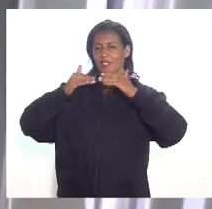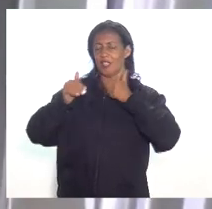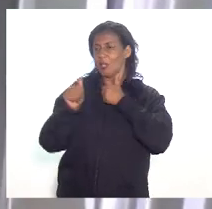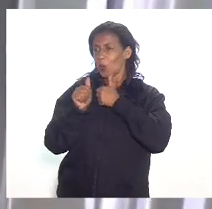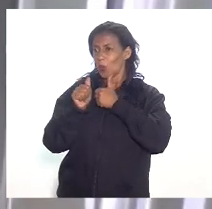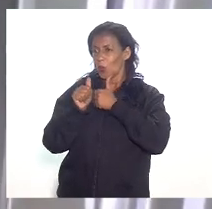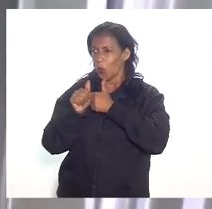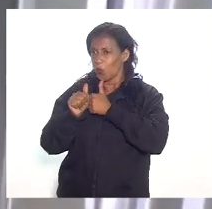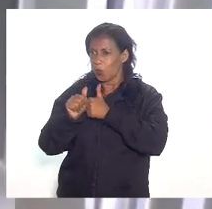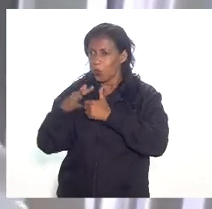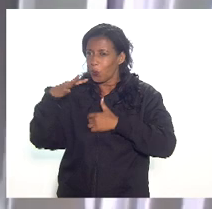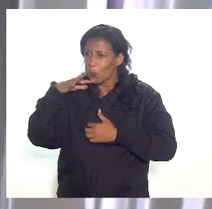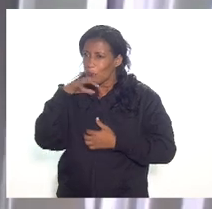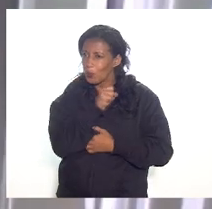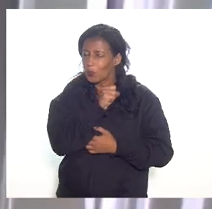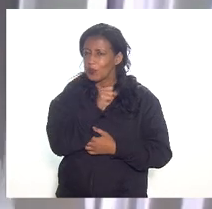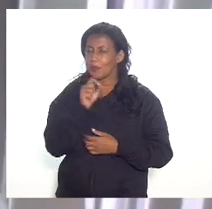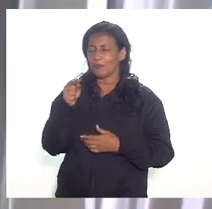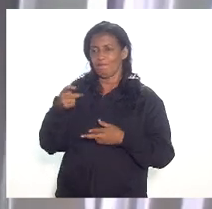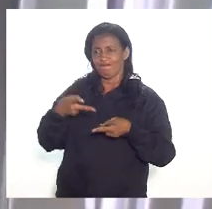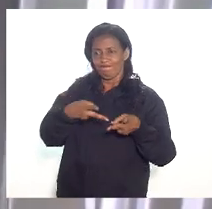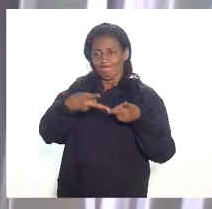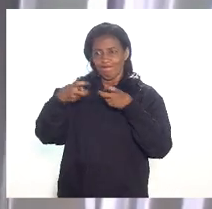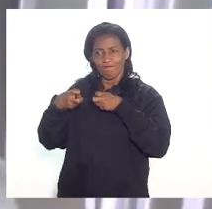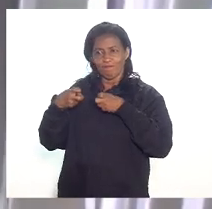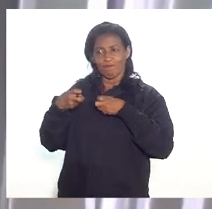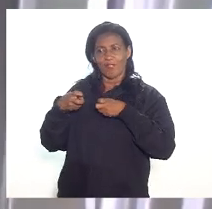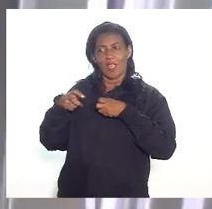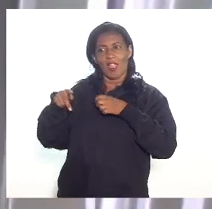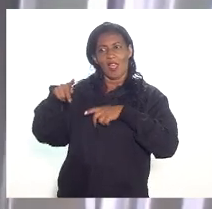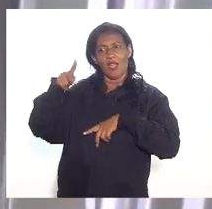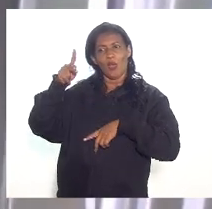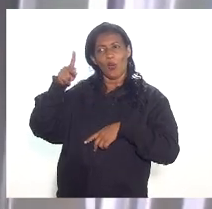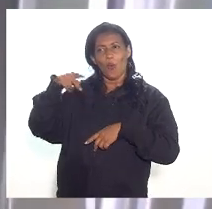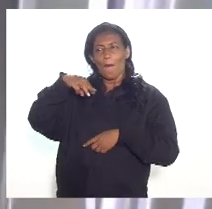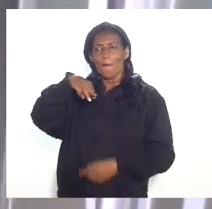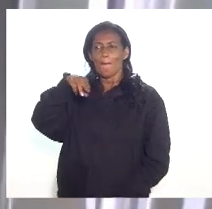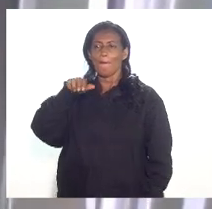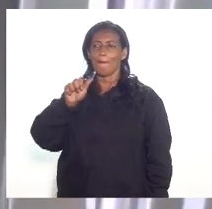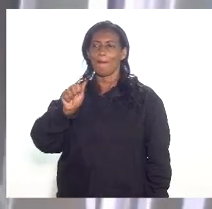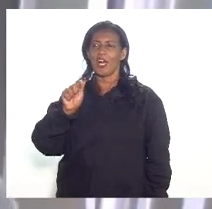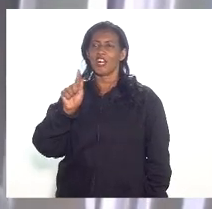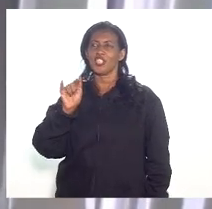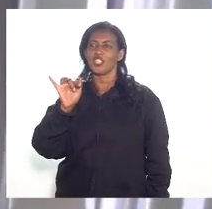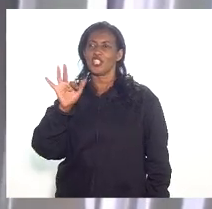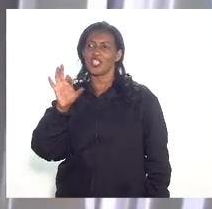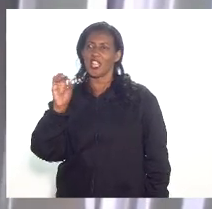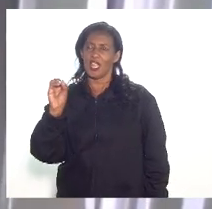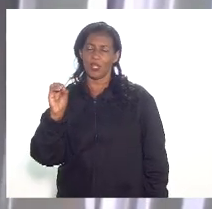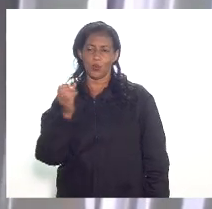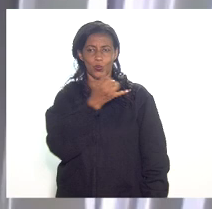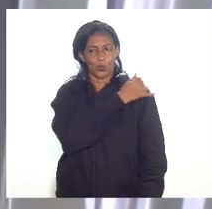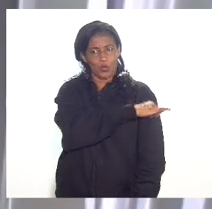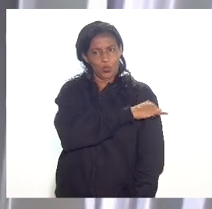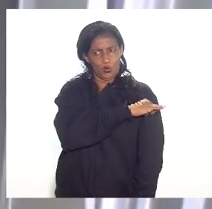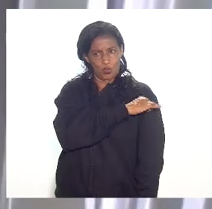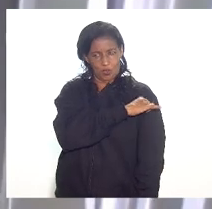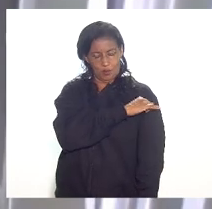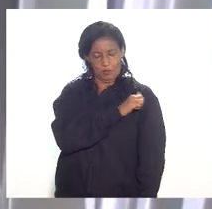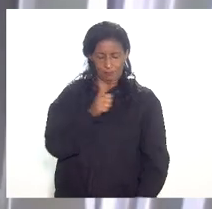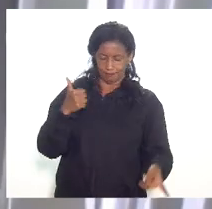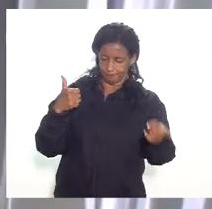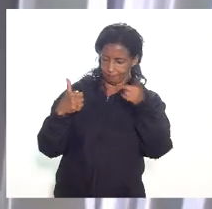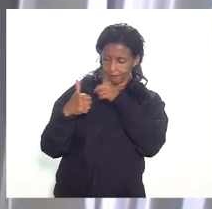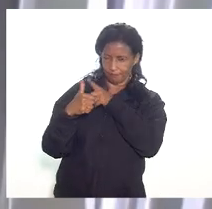persecutórias em relação ao magistério do Rio de Janeiro pois eu quero deputada Marta Rocha primeiro dizer eu vejo